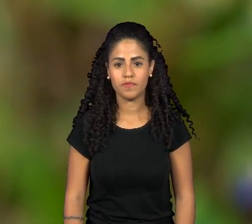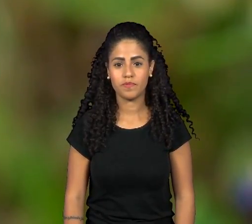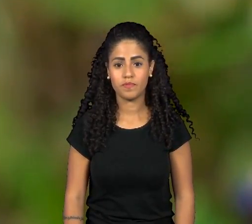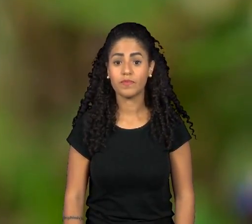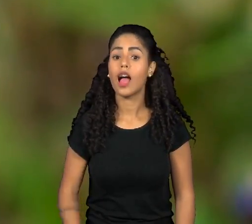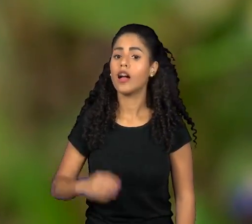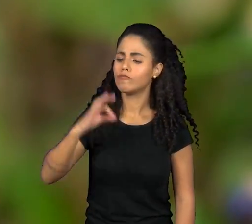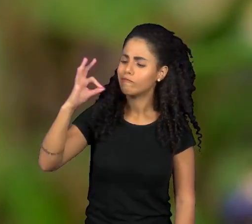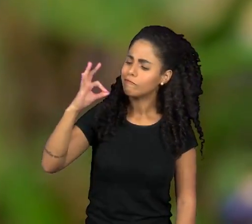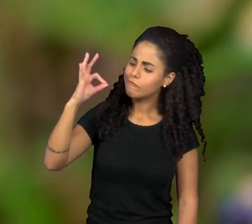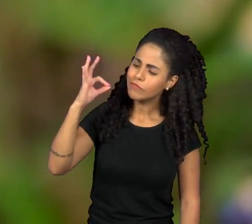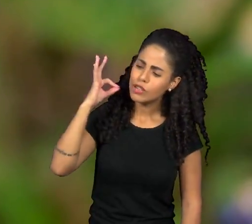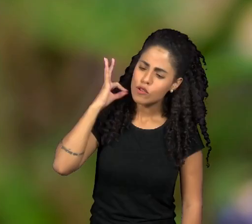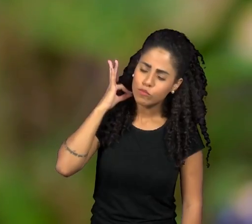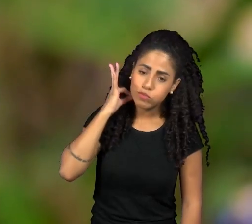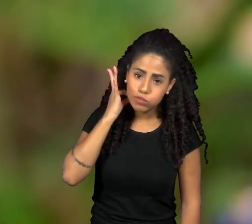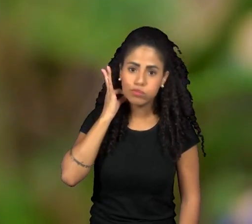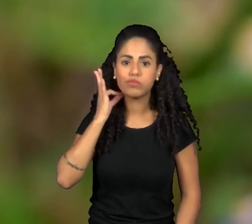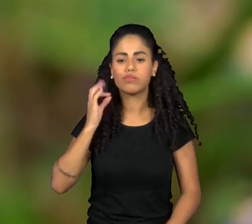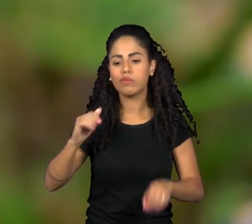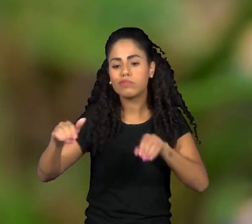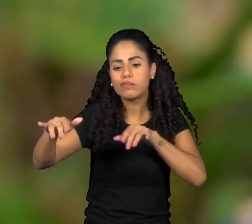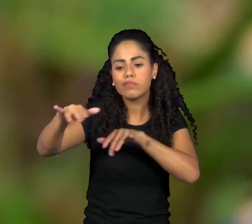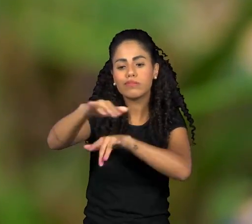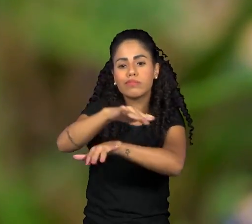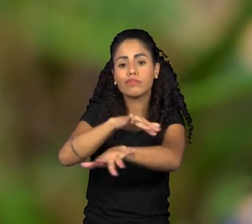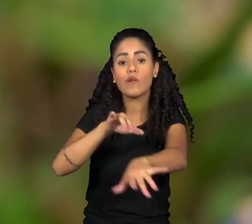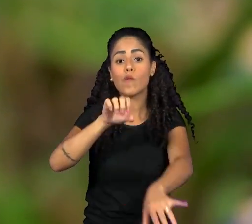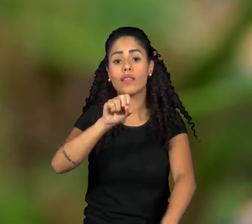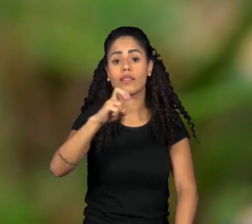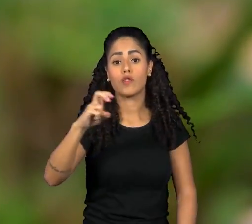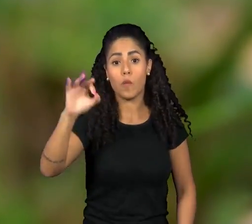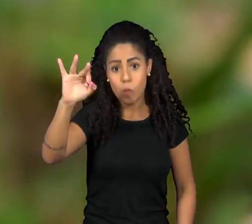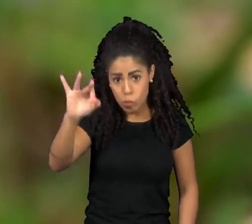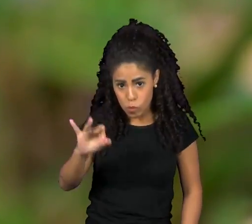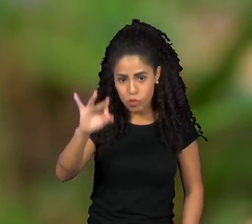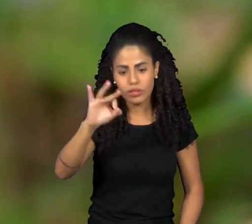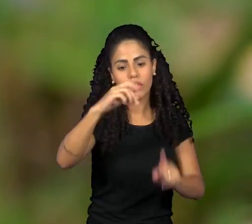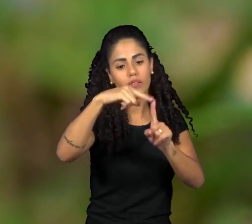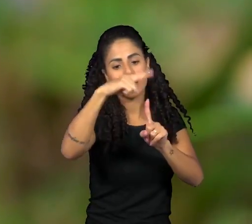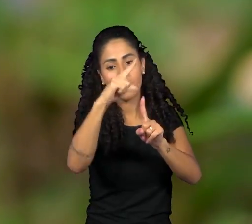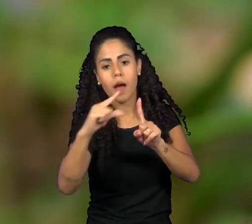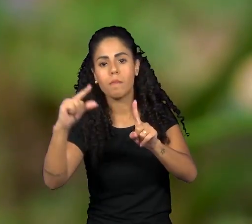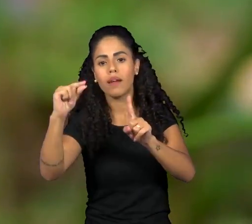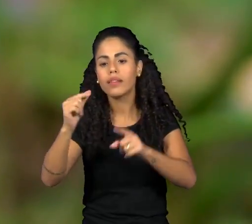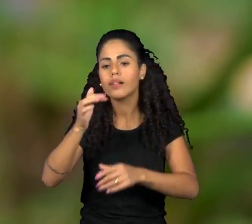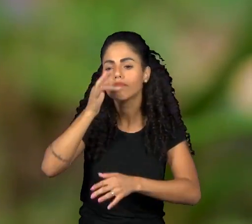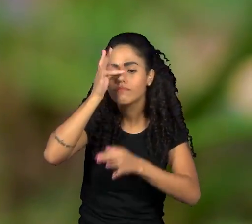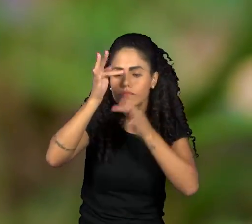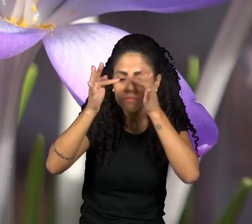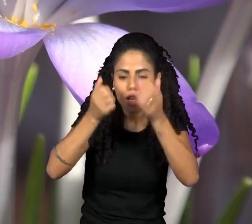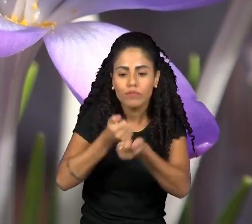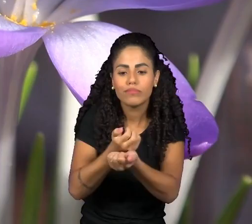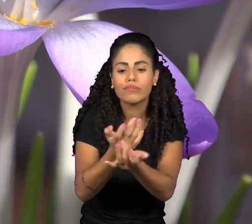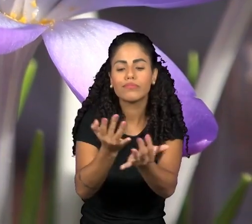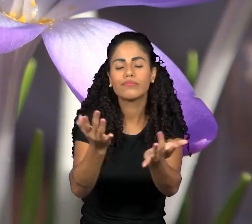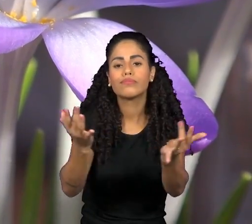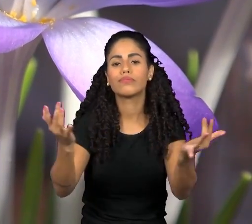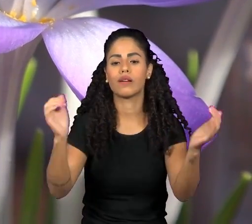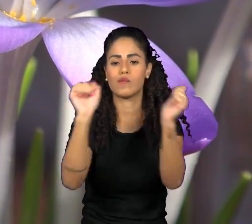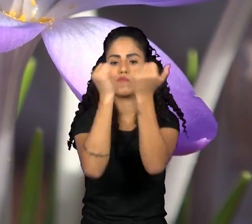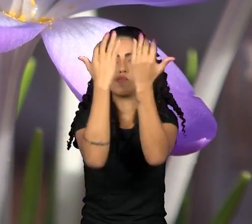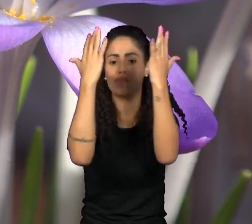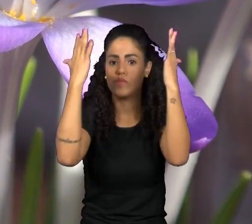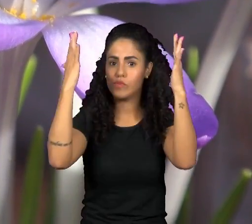As abelhas polinizam cerca de 85% das plantas com flores presentes nas matas. Além